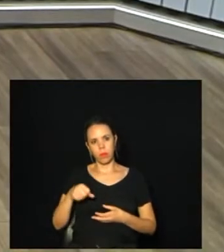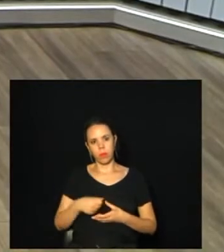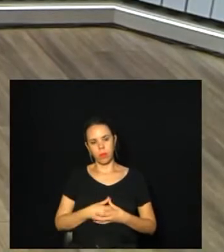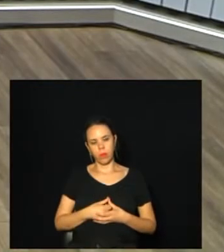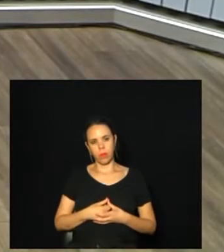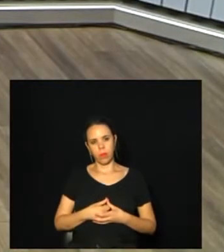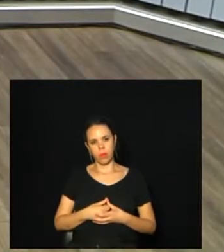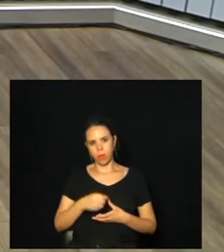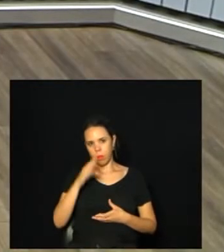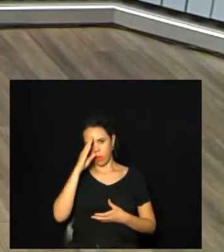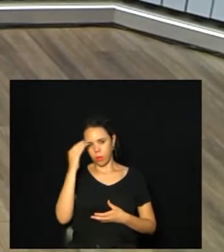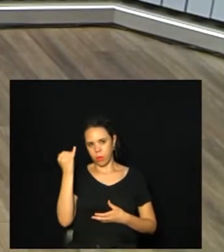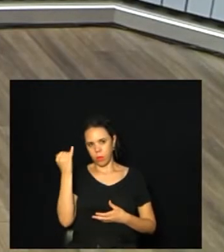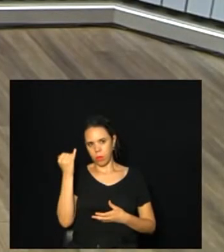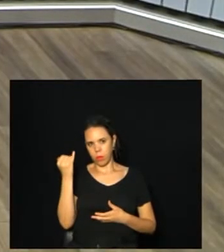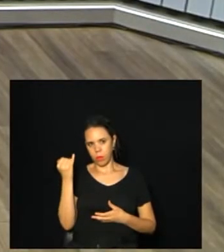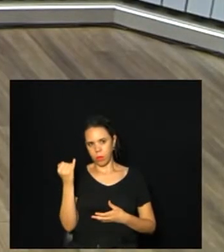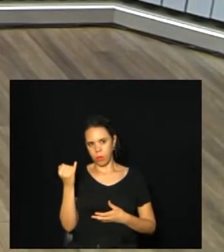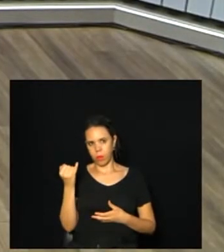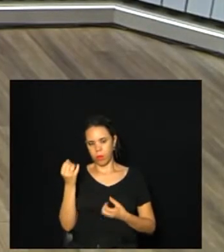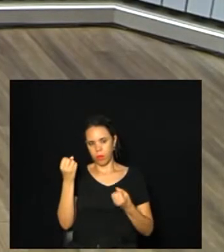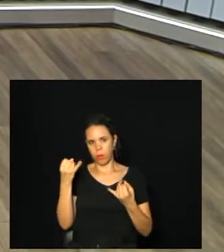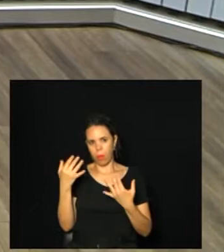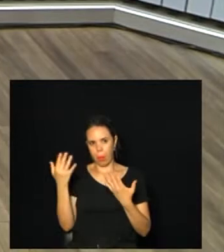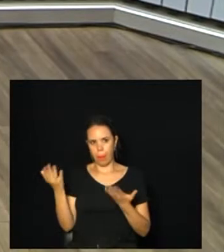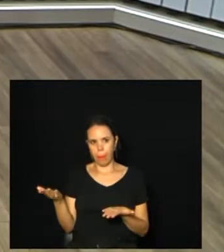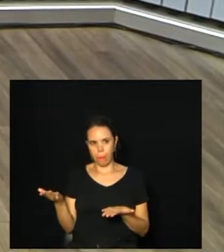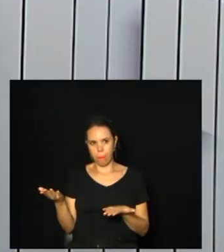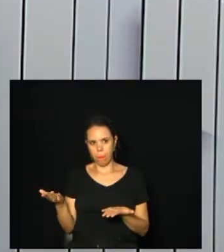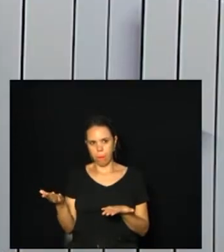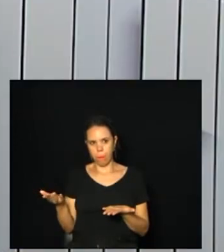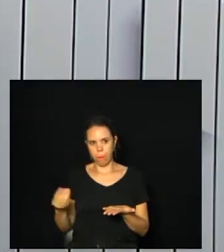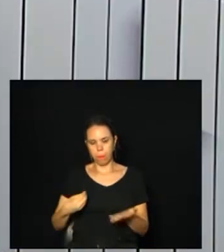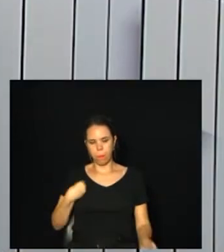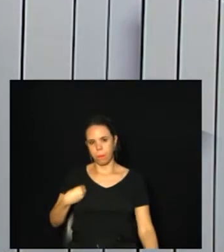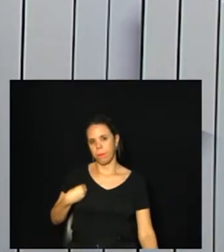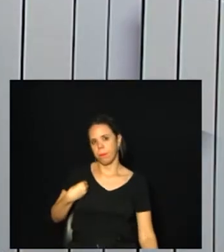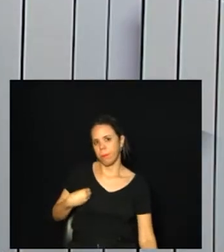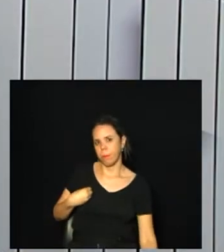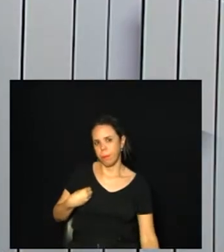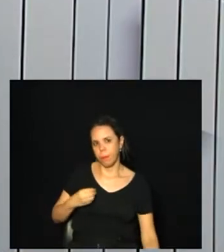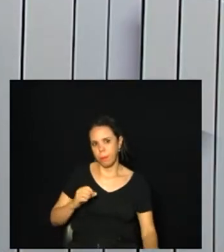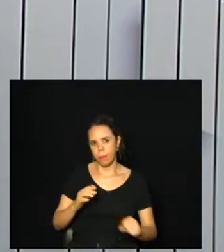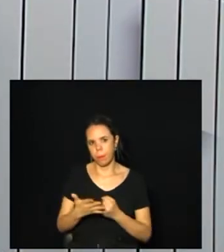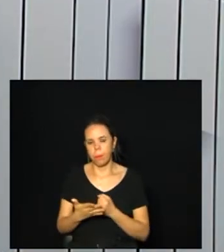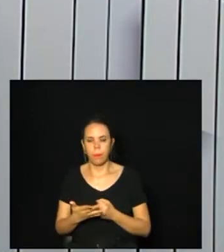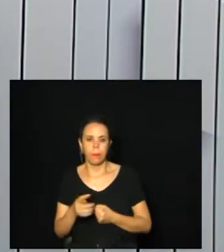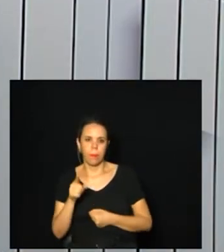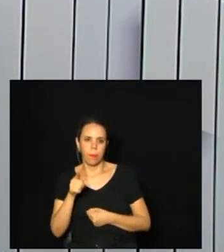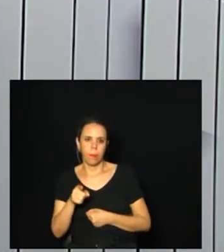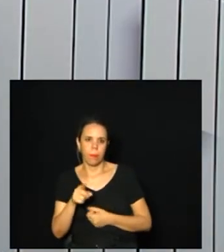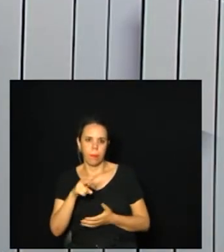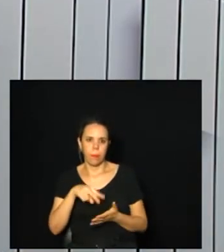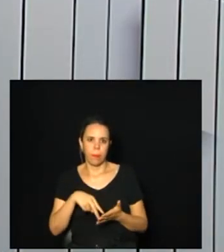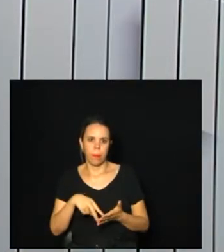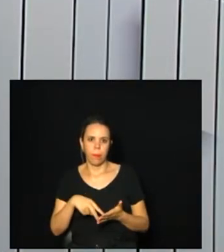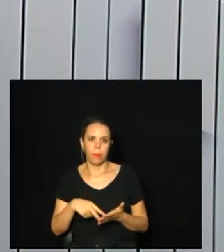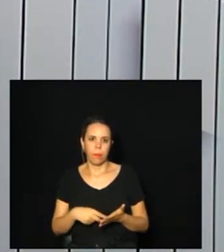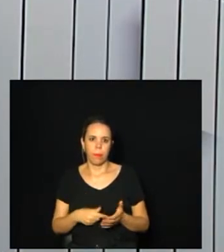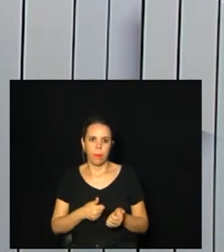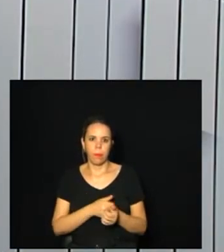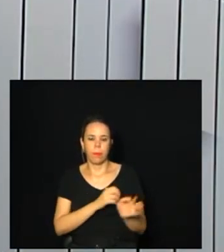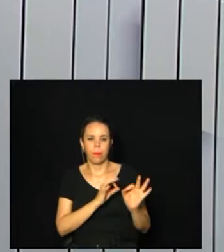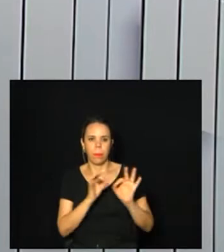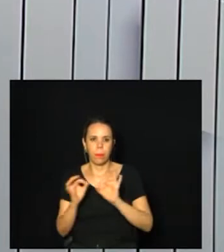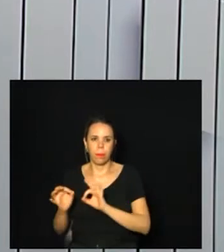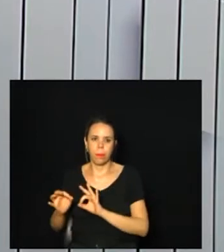de fundamental importância essa sua explicação, já que nós ainda estamos vivendo a pandemia. Então você, leitor, você que está nos